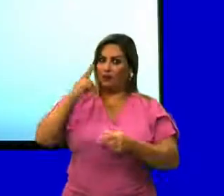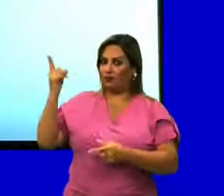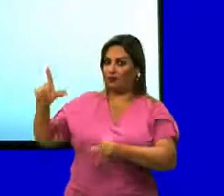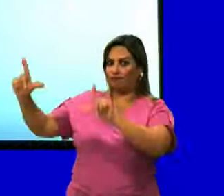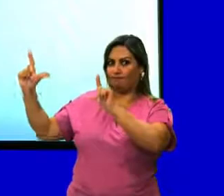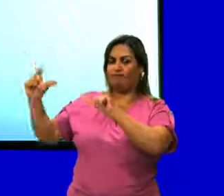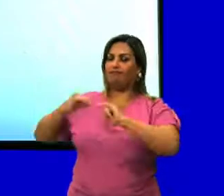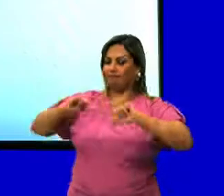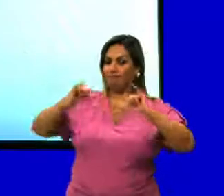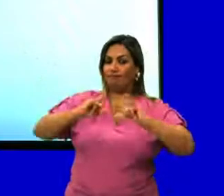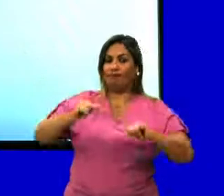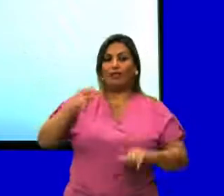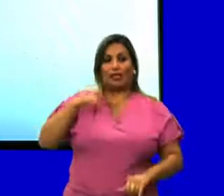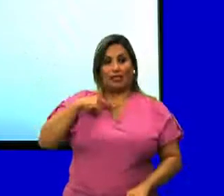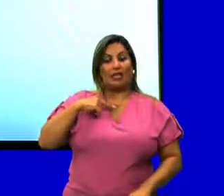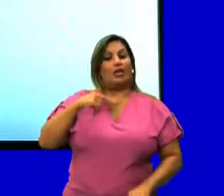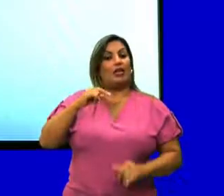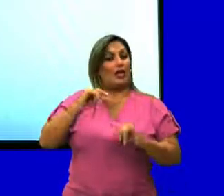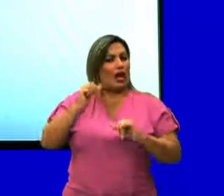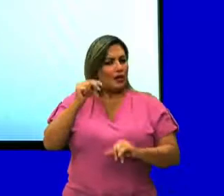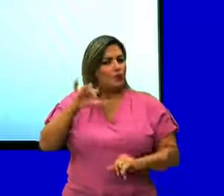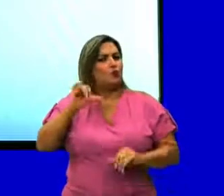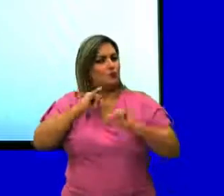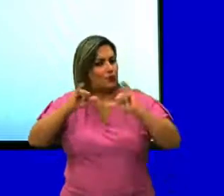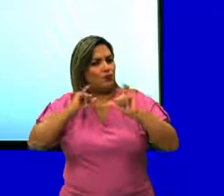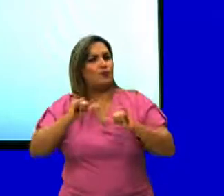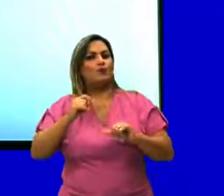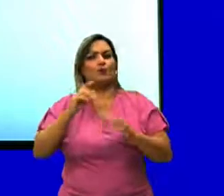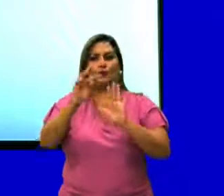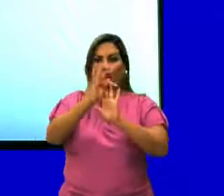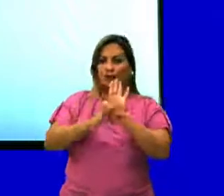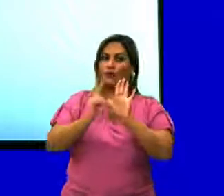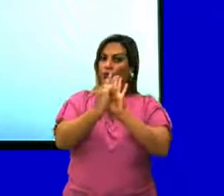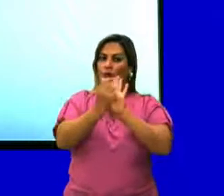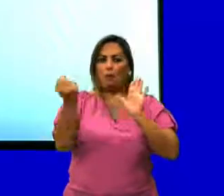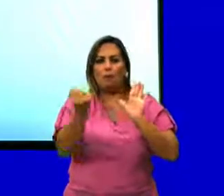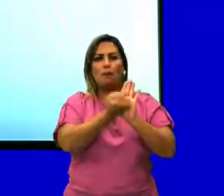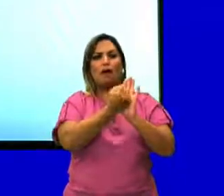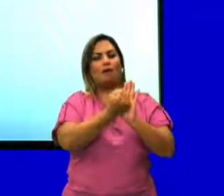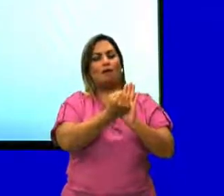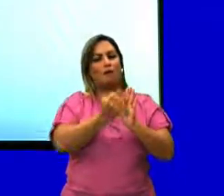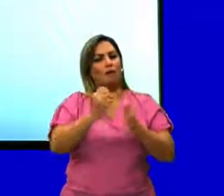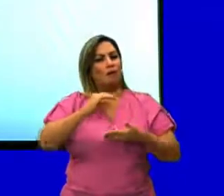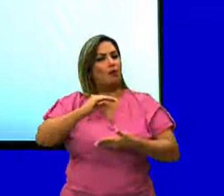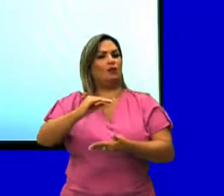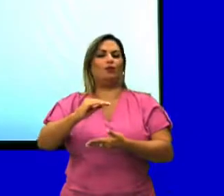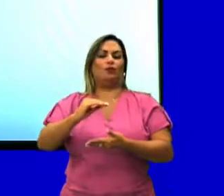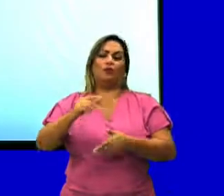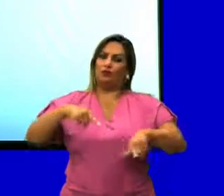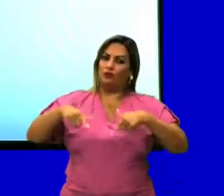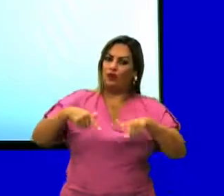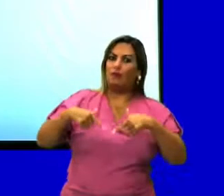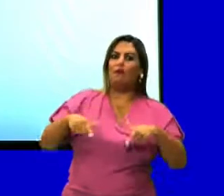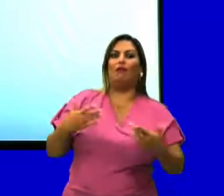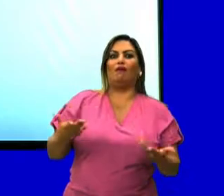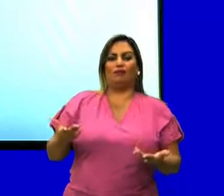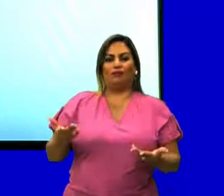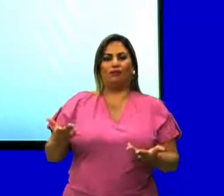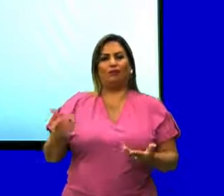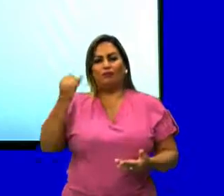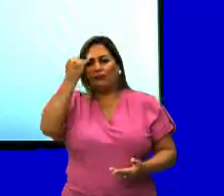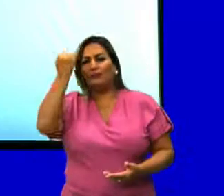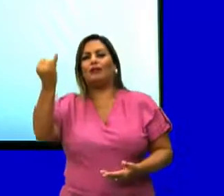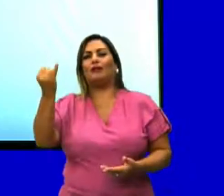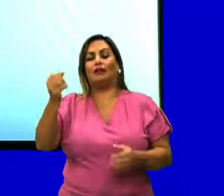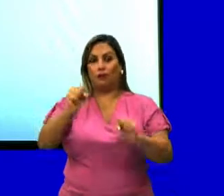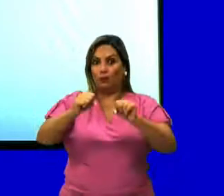repetindo, esse anúncio é um gênero textual usado para promover uma marca, um produto, um serviço, uma